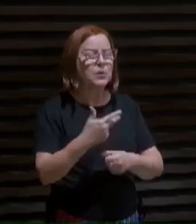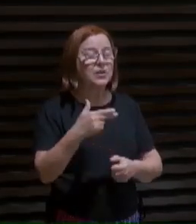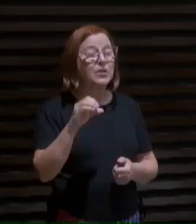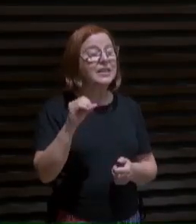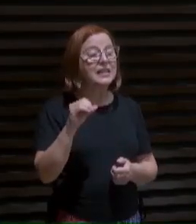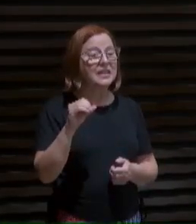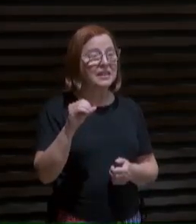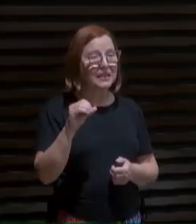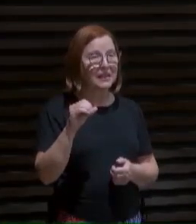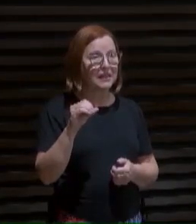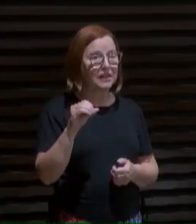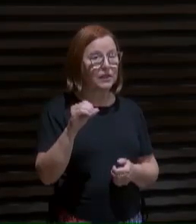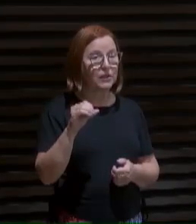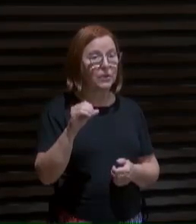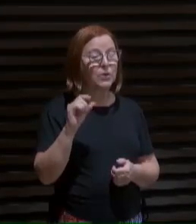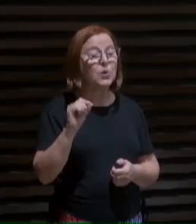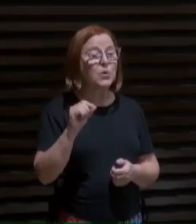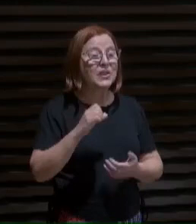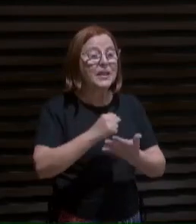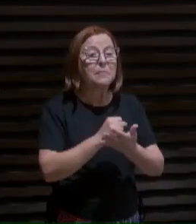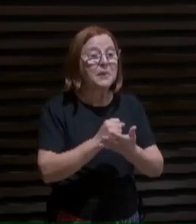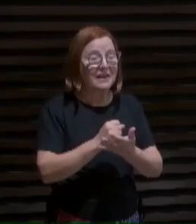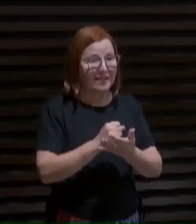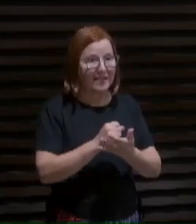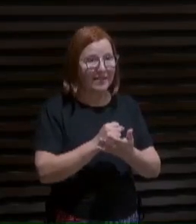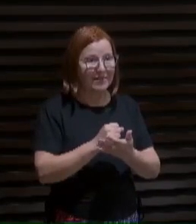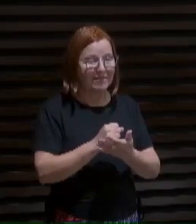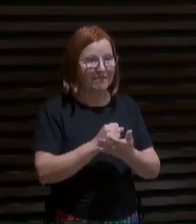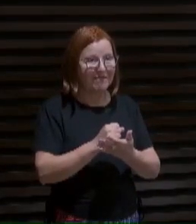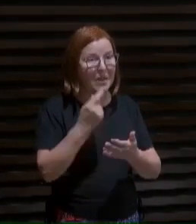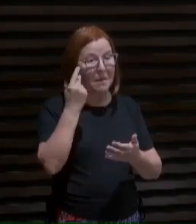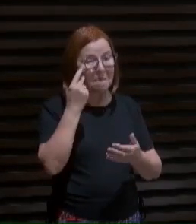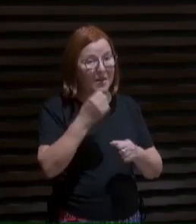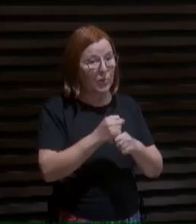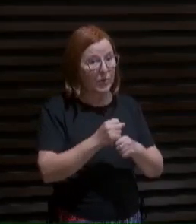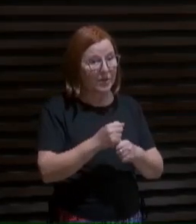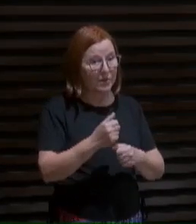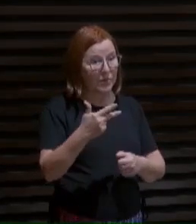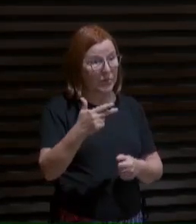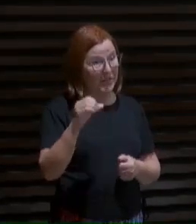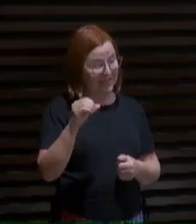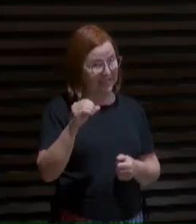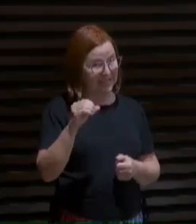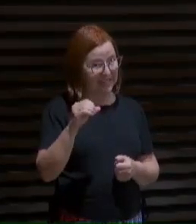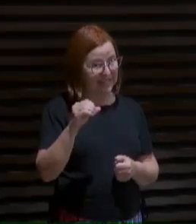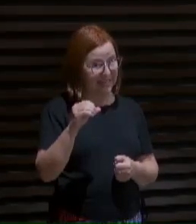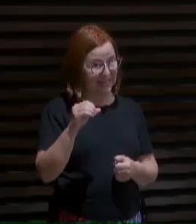O que tem marcado para o ano 30? Alguma coisa da ordem mundial? Então é